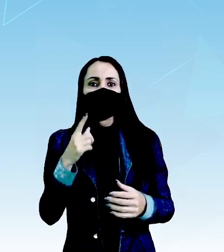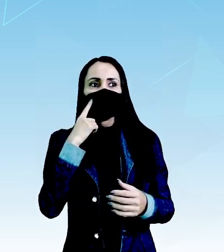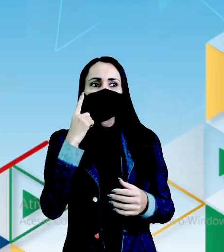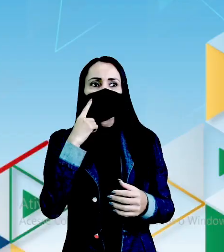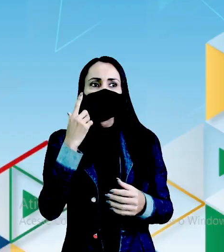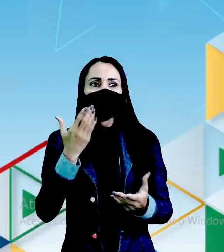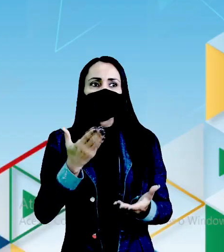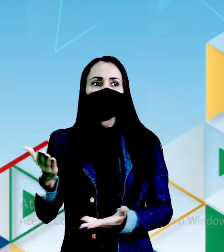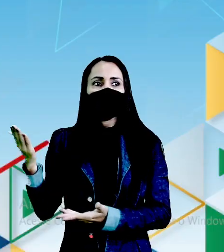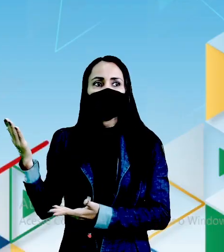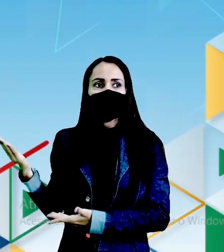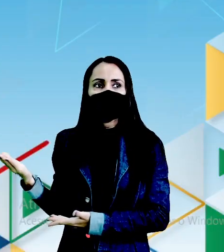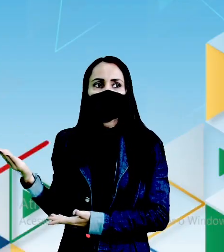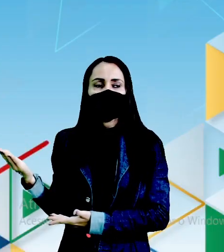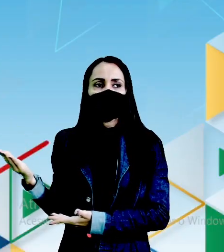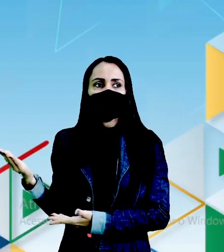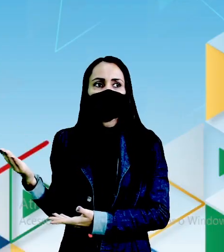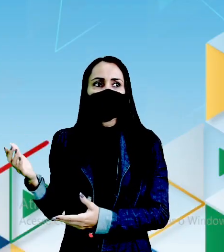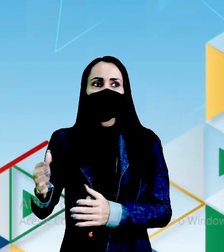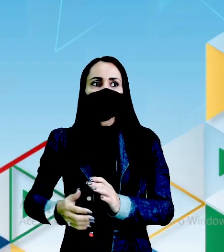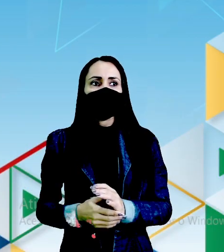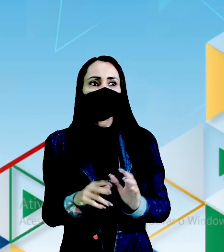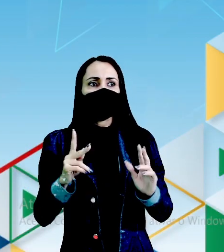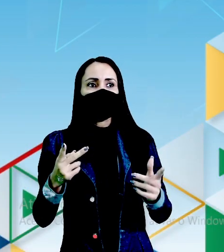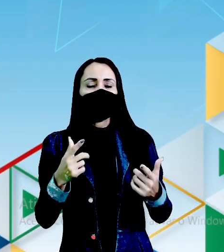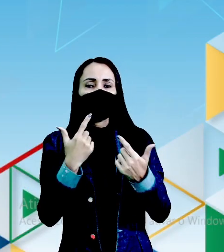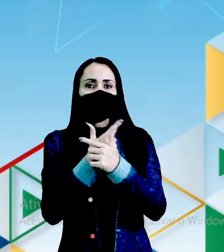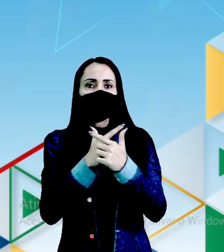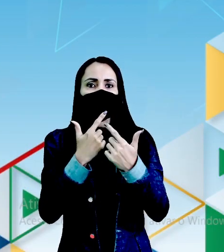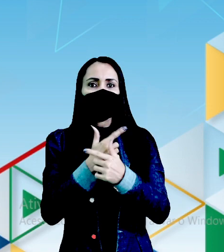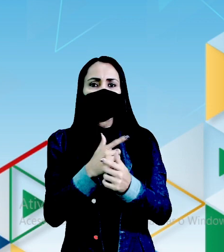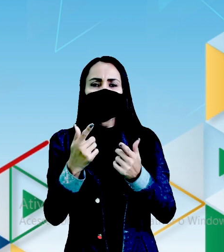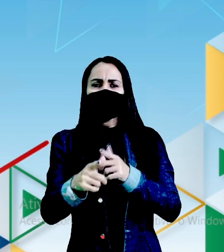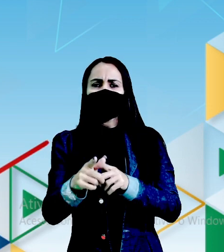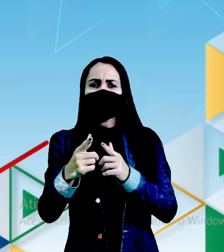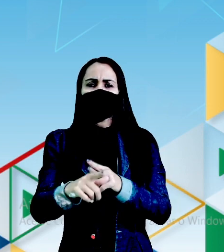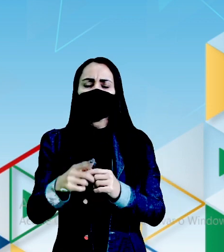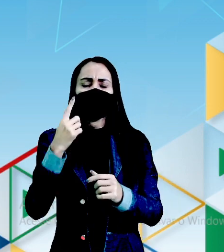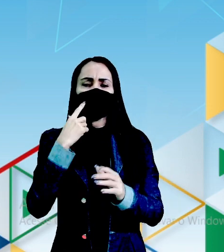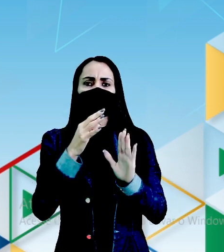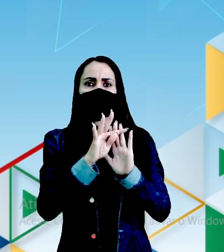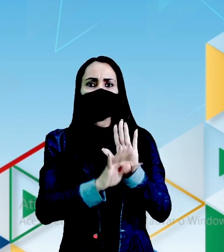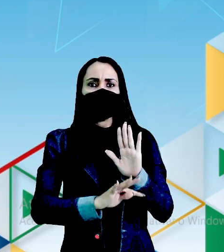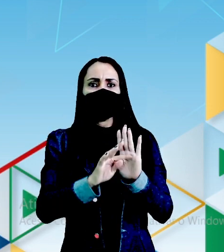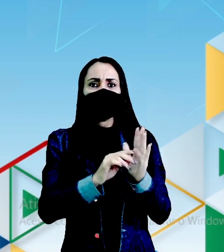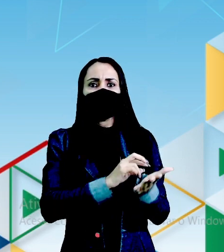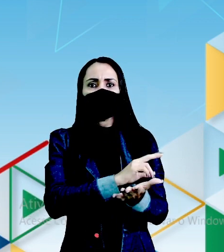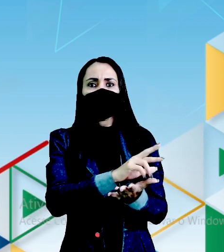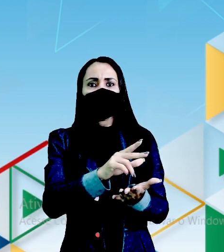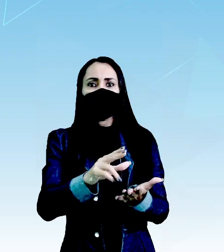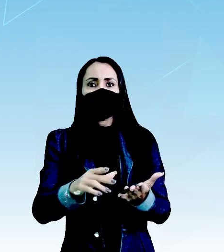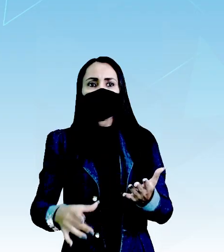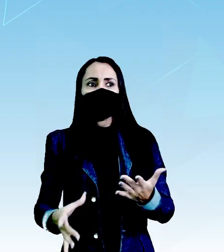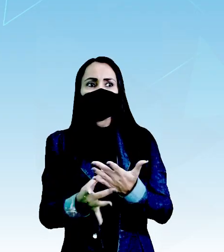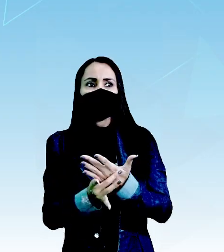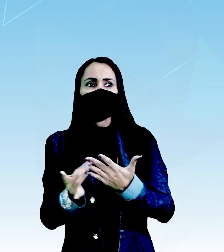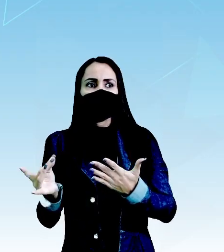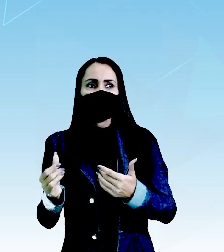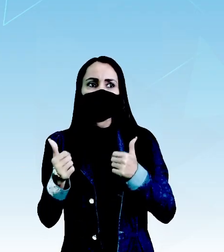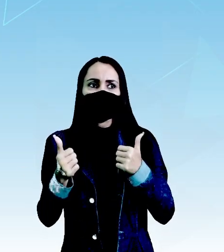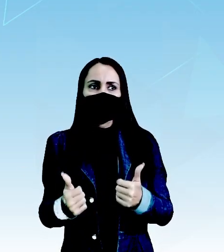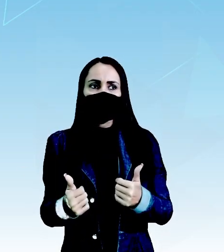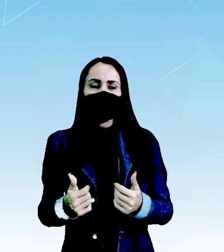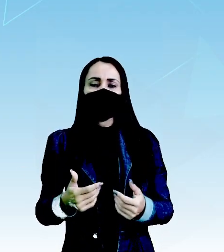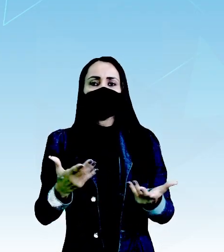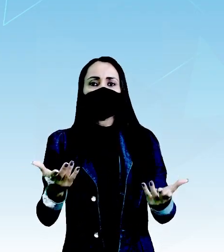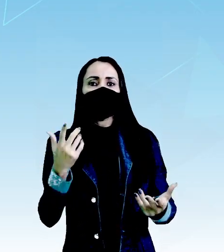tela, podemos ver humor, ironia e crítica em textos multissemióticos. É isso aí, vamos